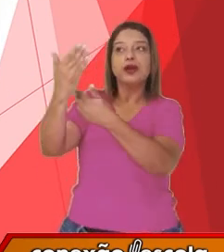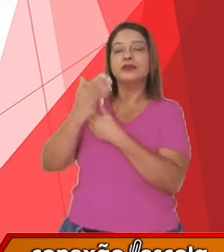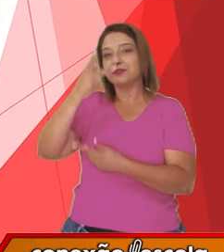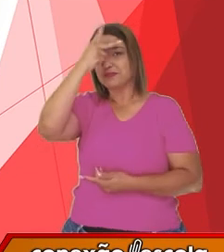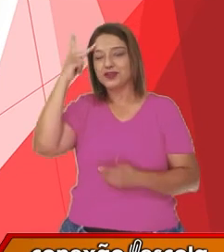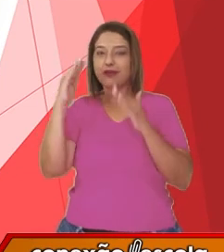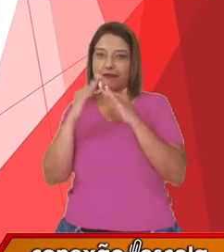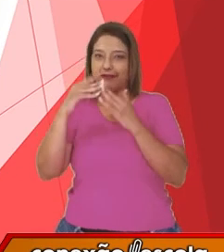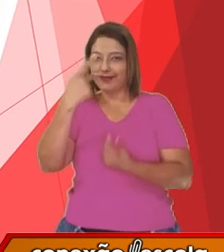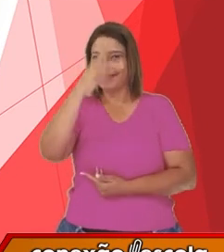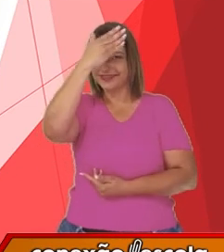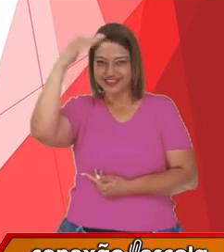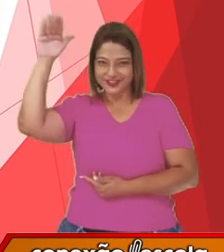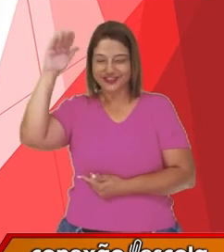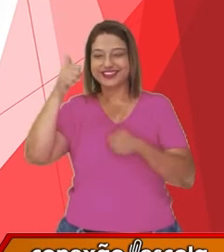casa. Combinado?